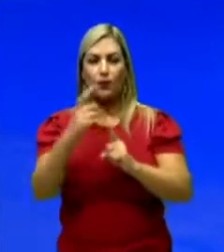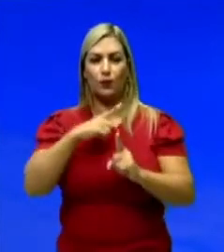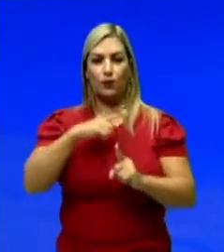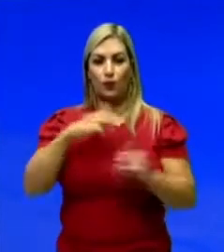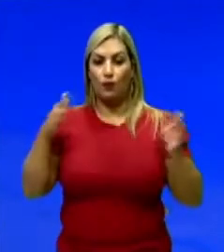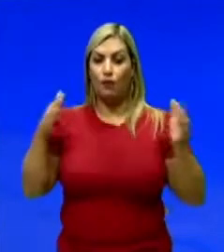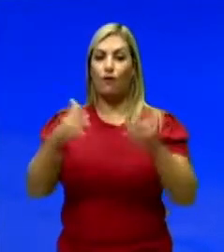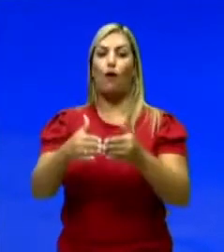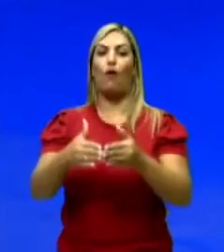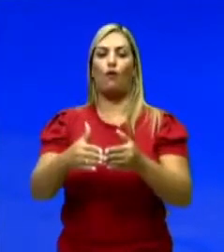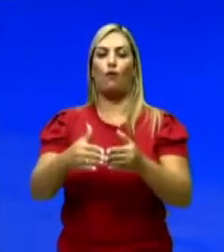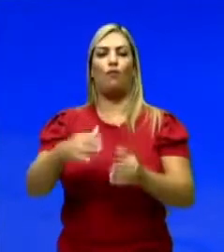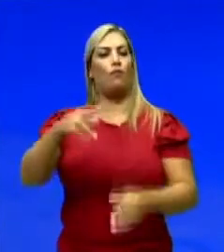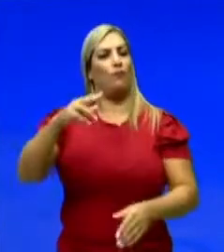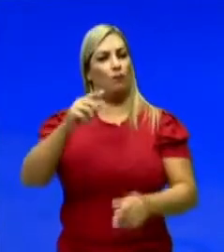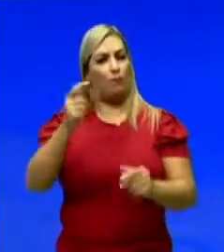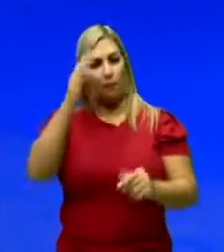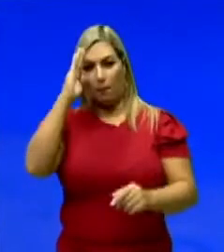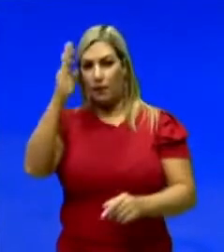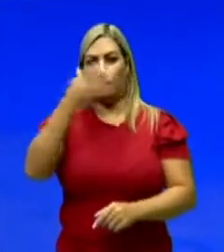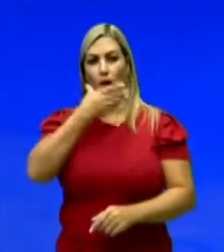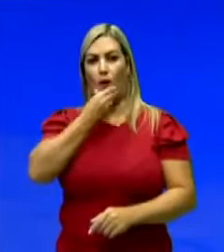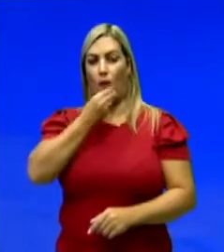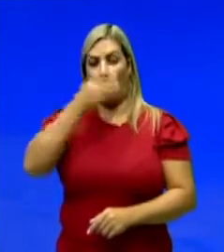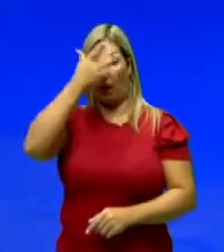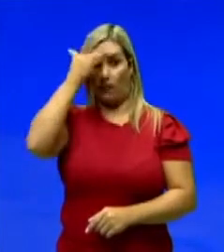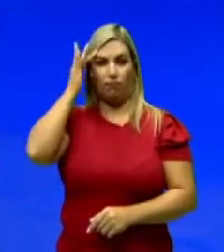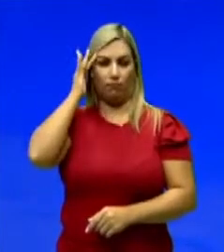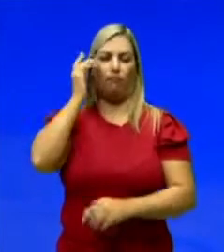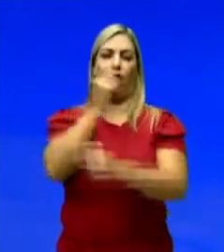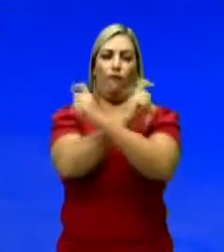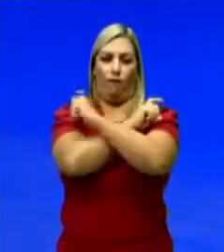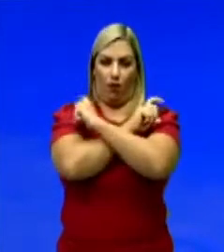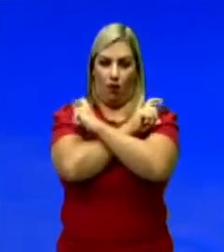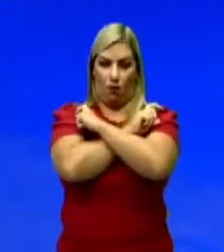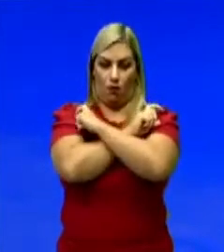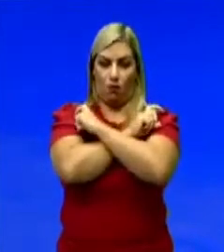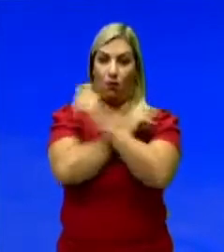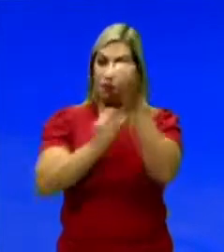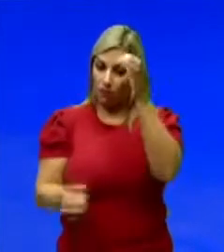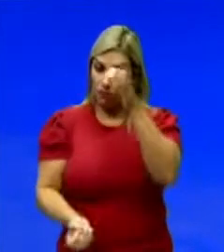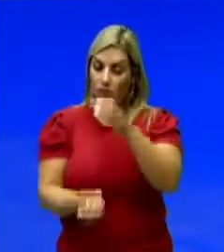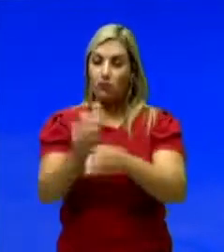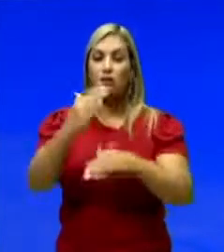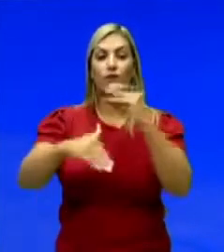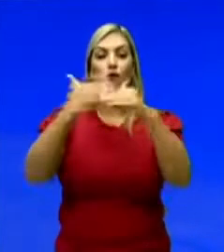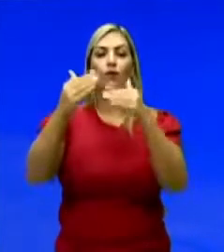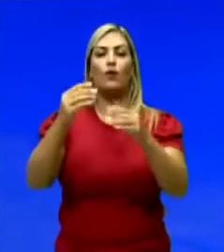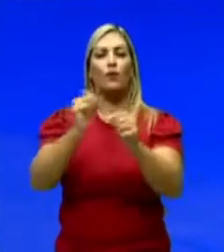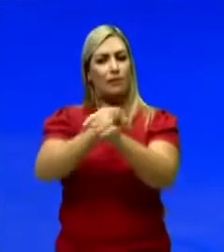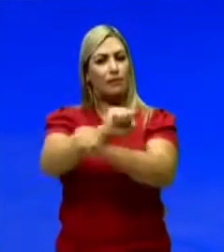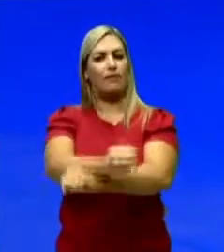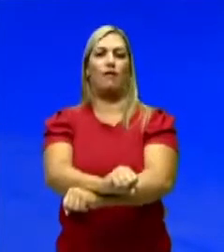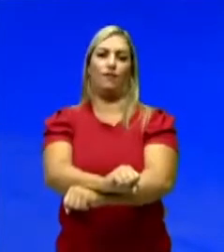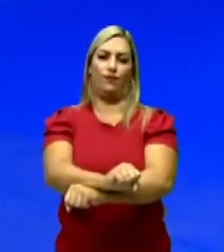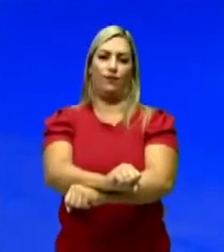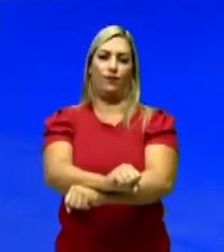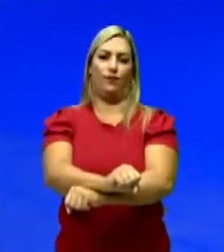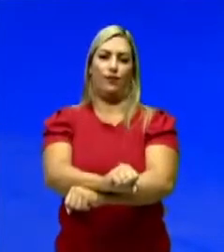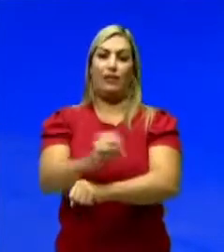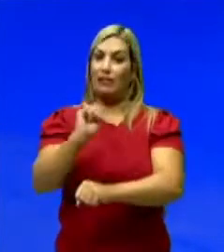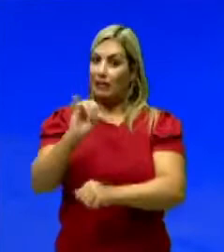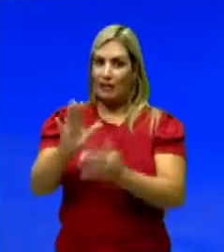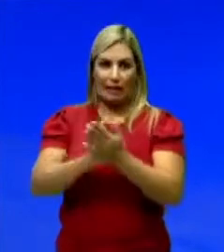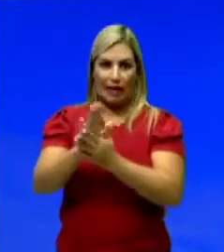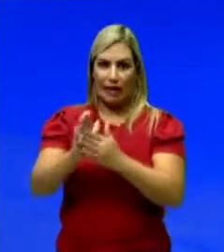centro faraó se desenvolveu em torno de um modo de produção escravista se não fosse os escravos